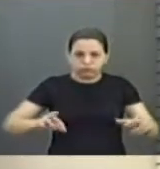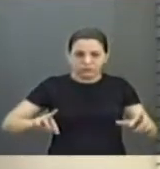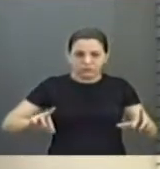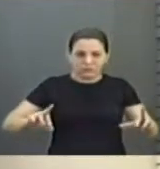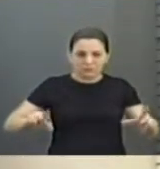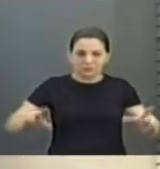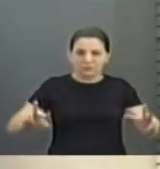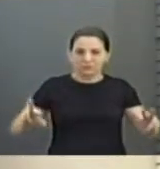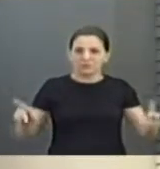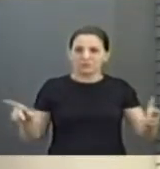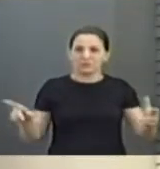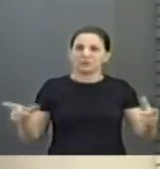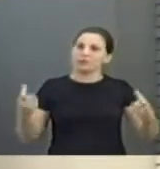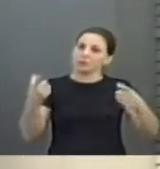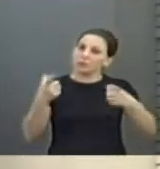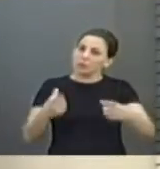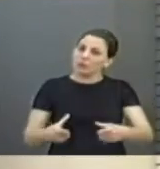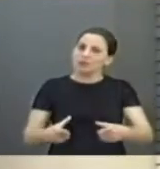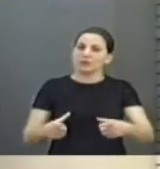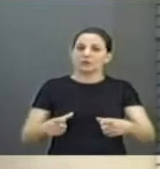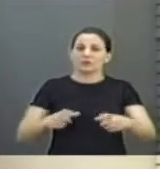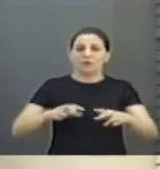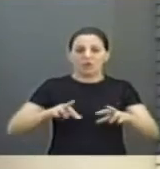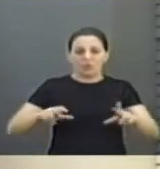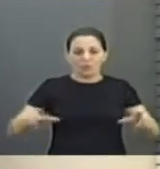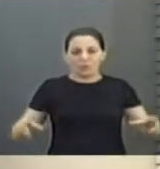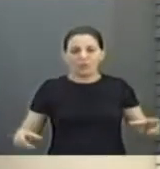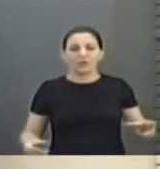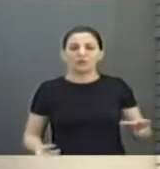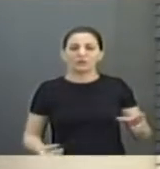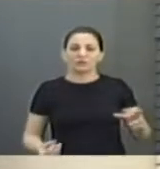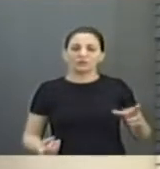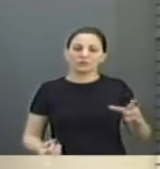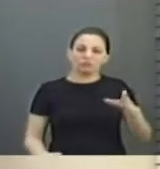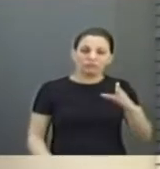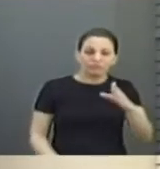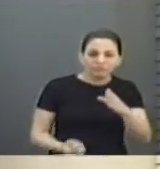diferentes localidades, diferentes origens,